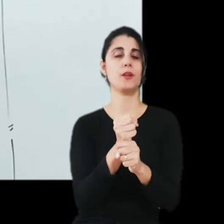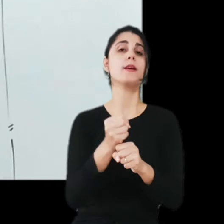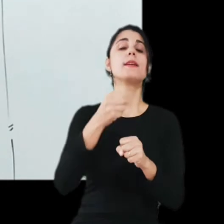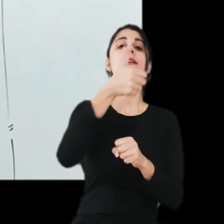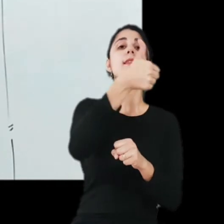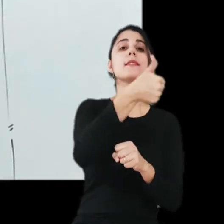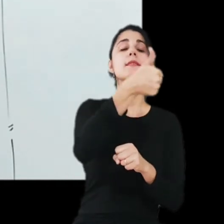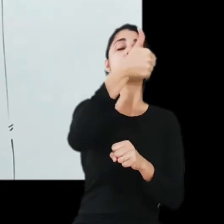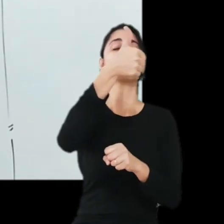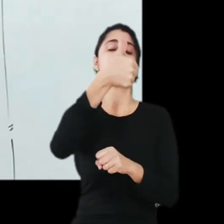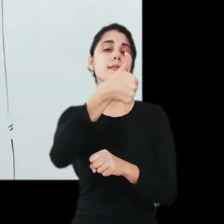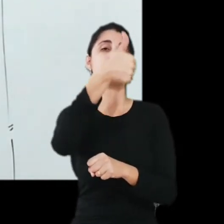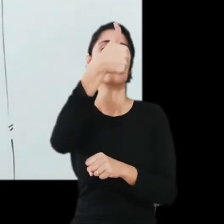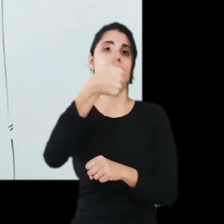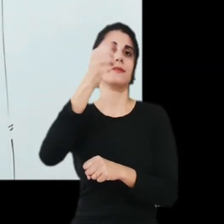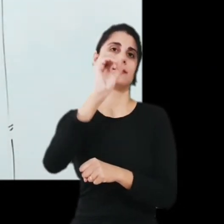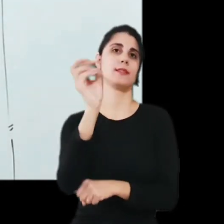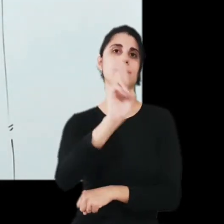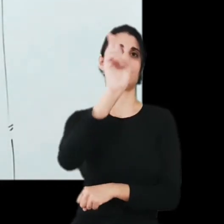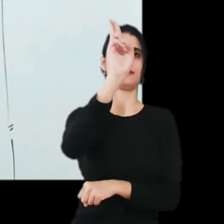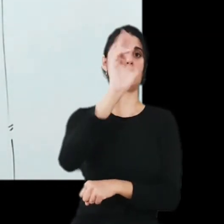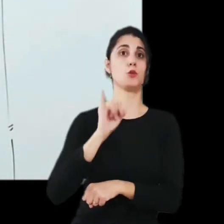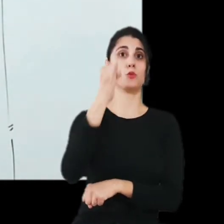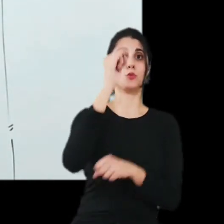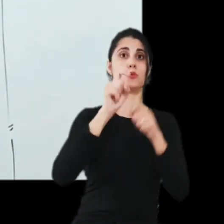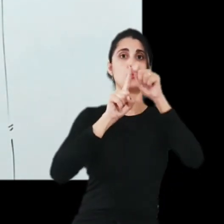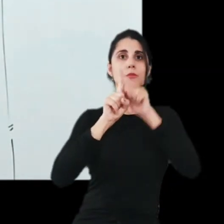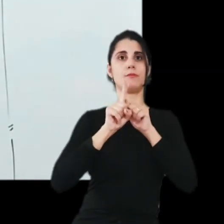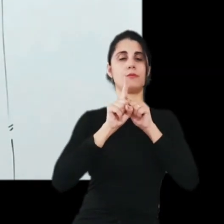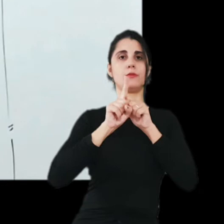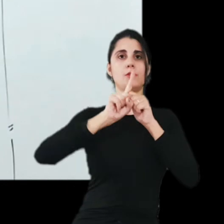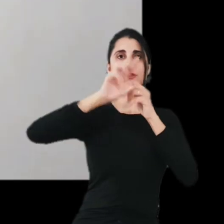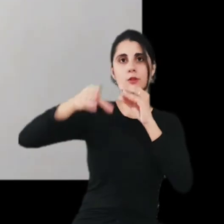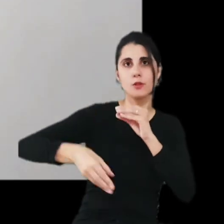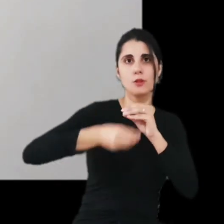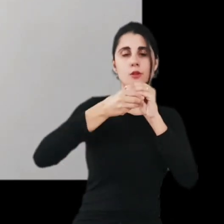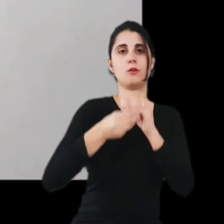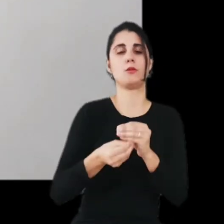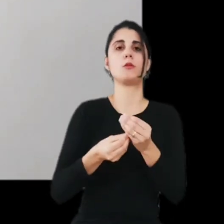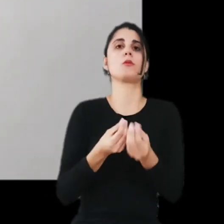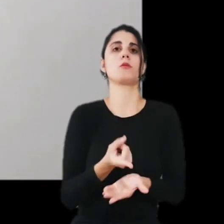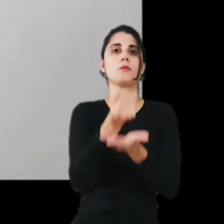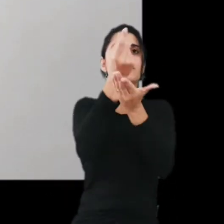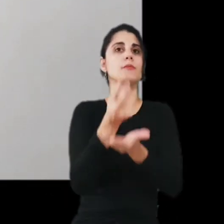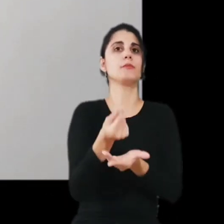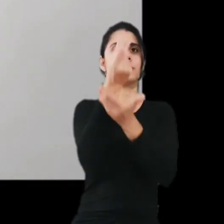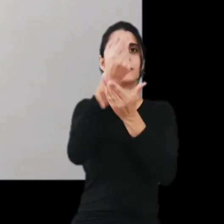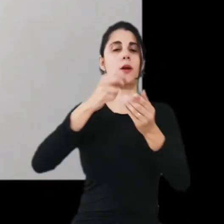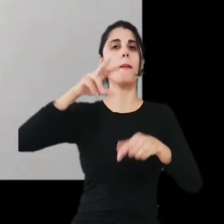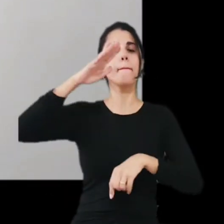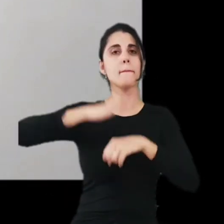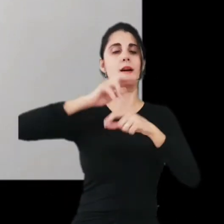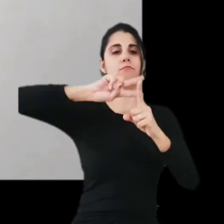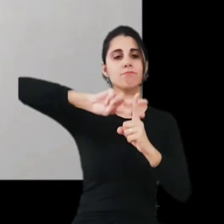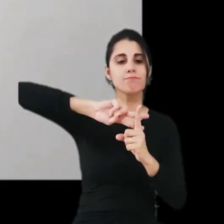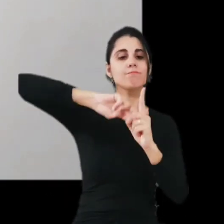R$110. O juro que ele ganhou no primeiro período é incorporado ao capital para gerar mais juros.